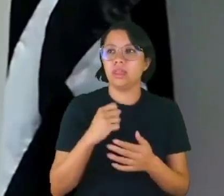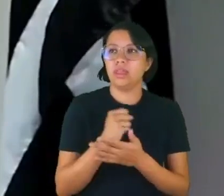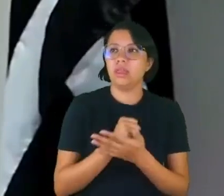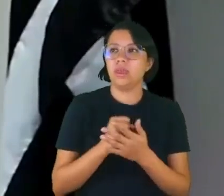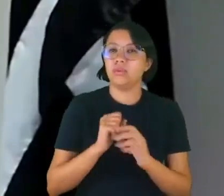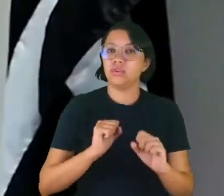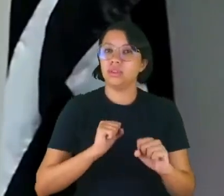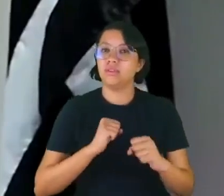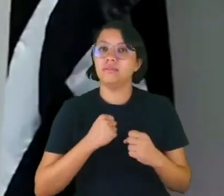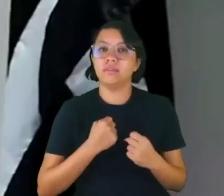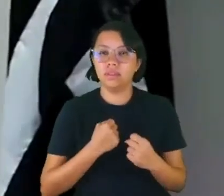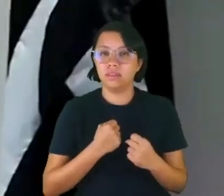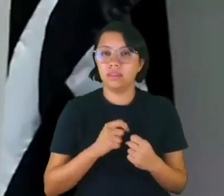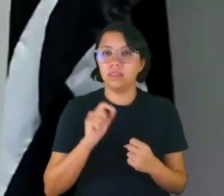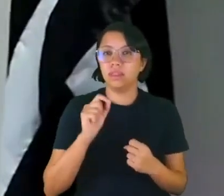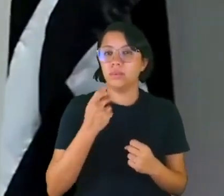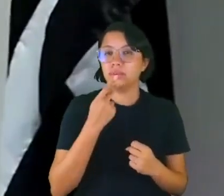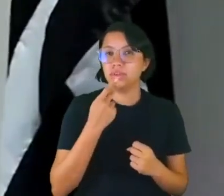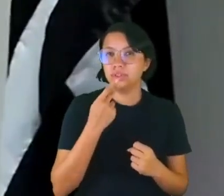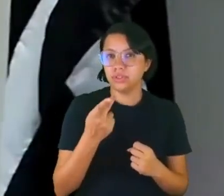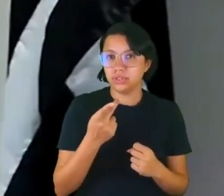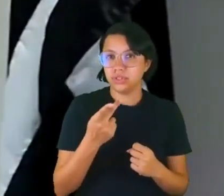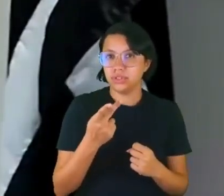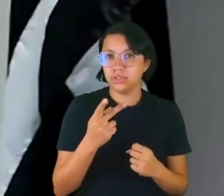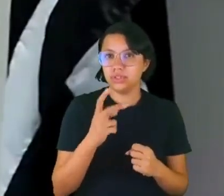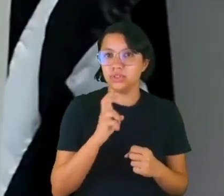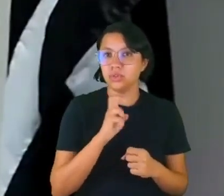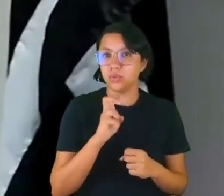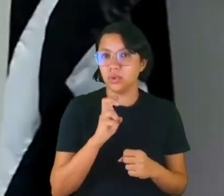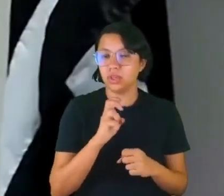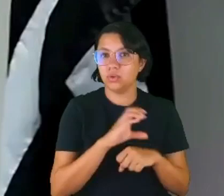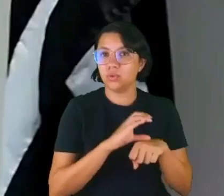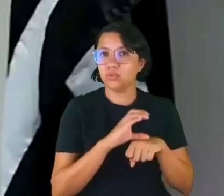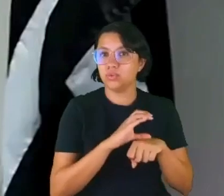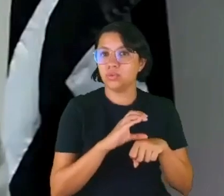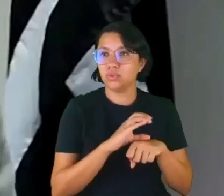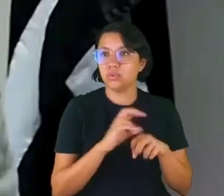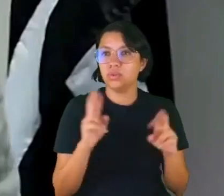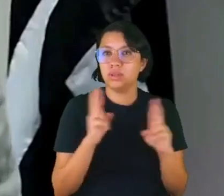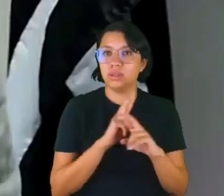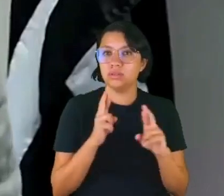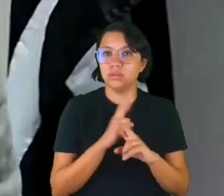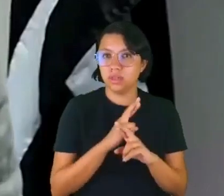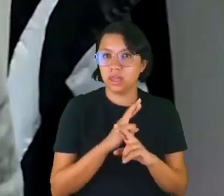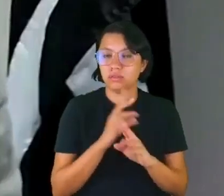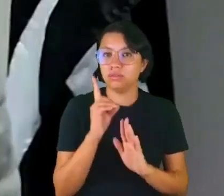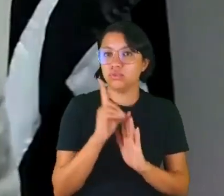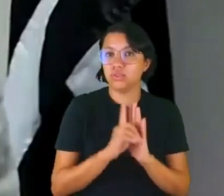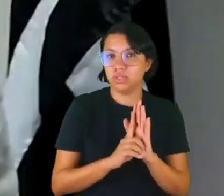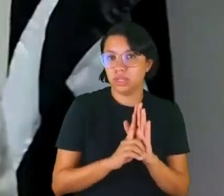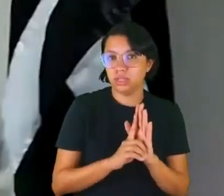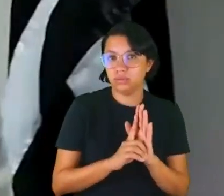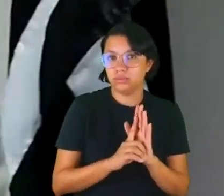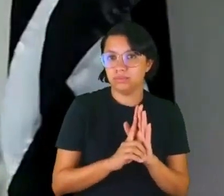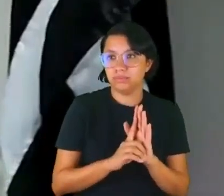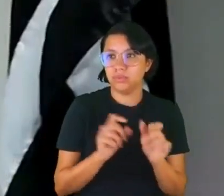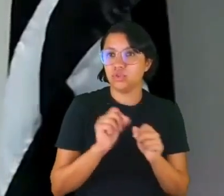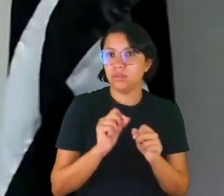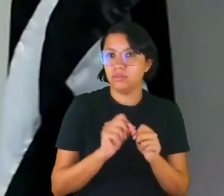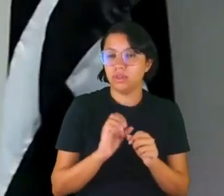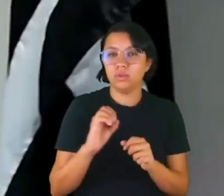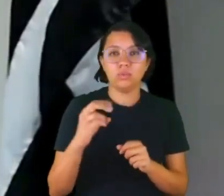cultura. Que triste fim de um país, né, que não pode preservar a cultura. O que seria de nós,